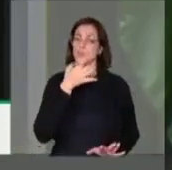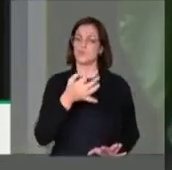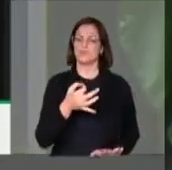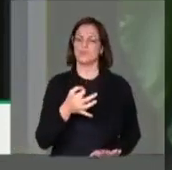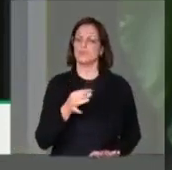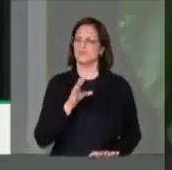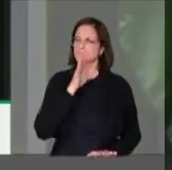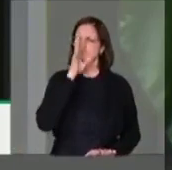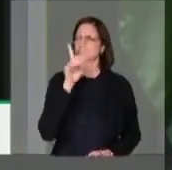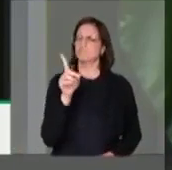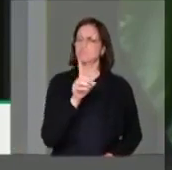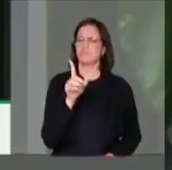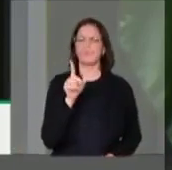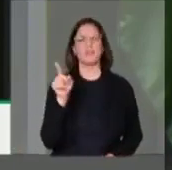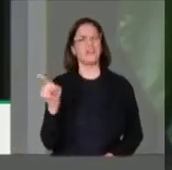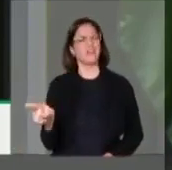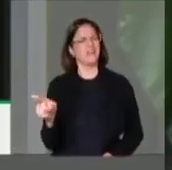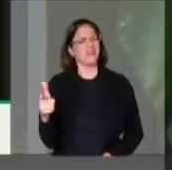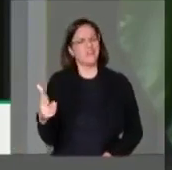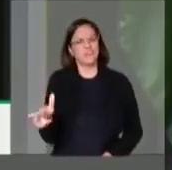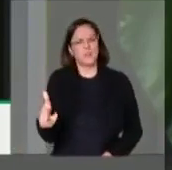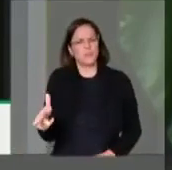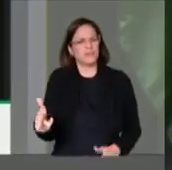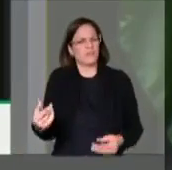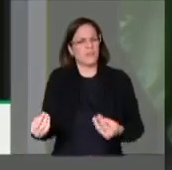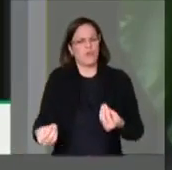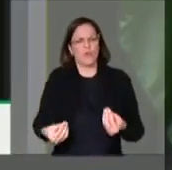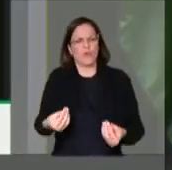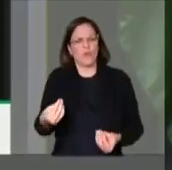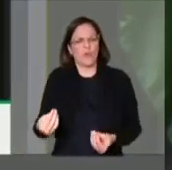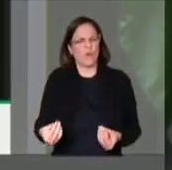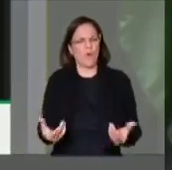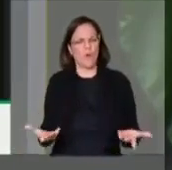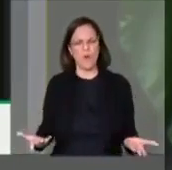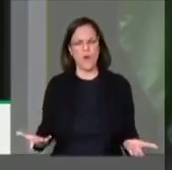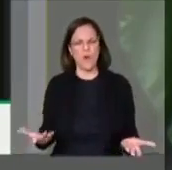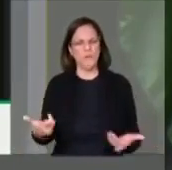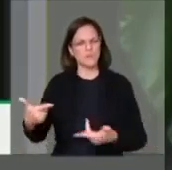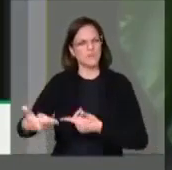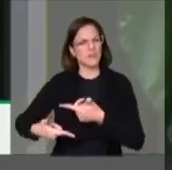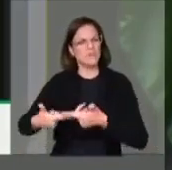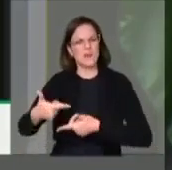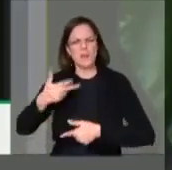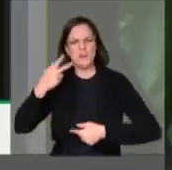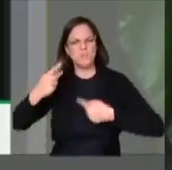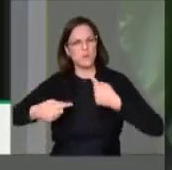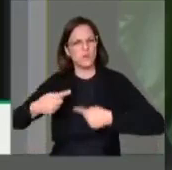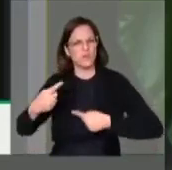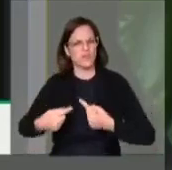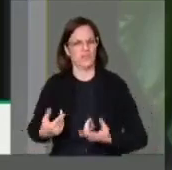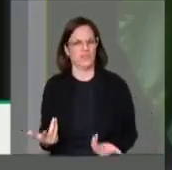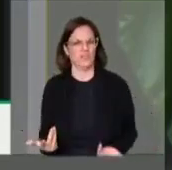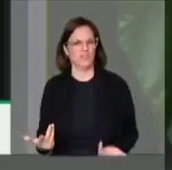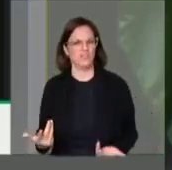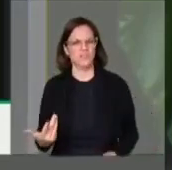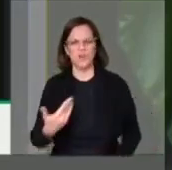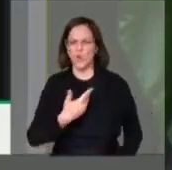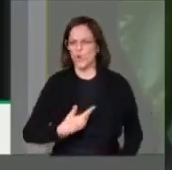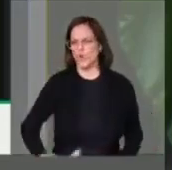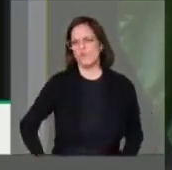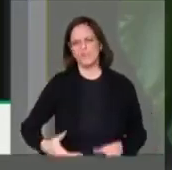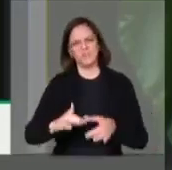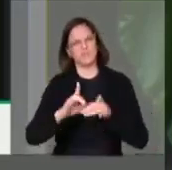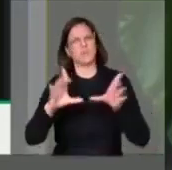o despreparo para a atividade pública em um país que vive no Estado democrático